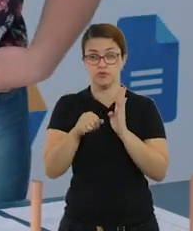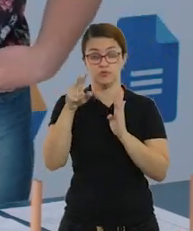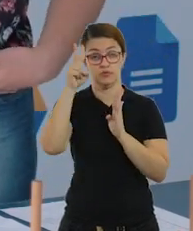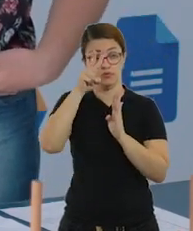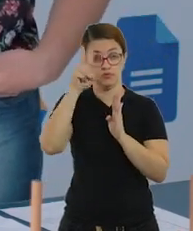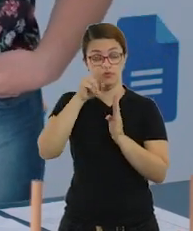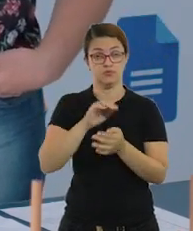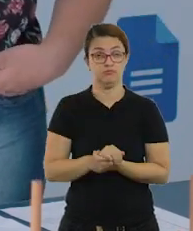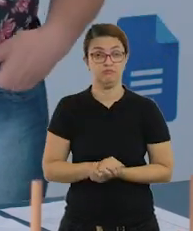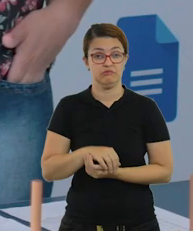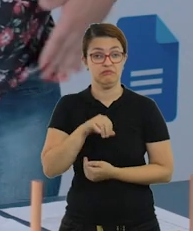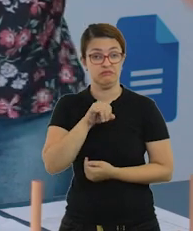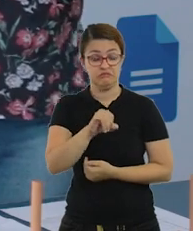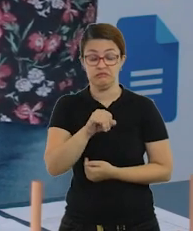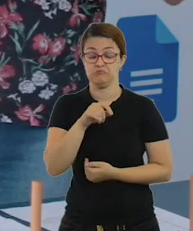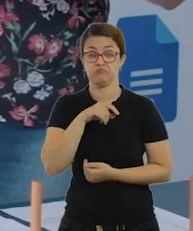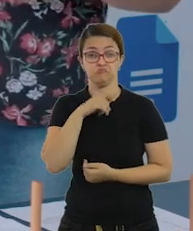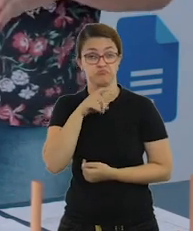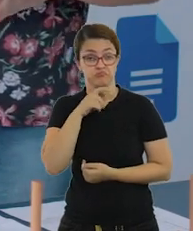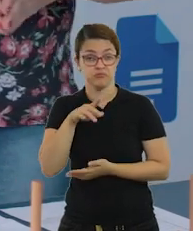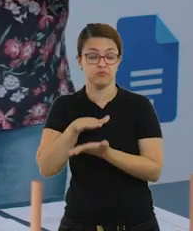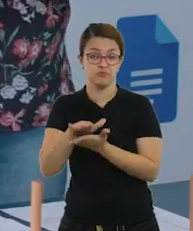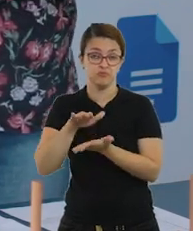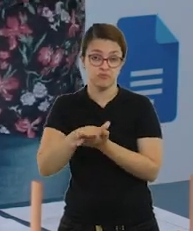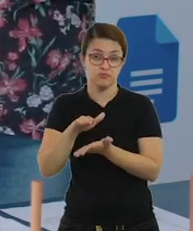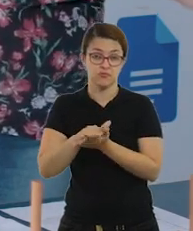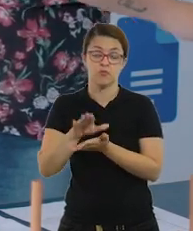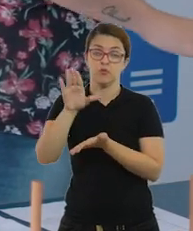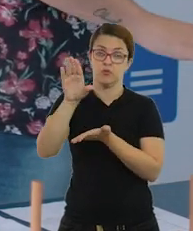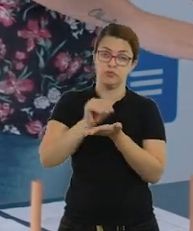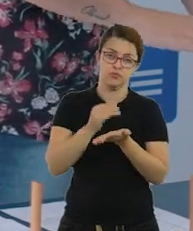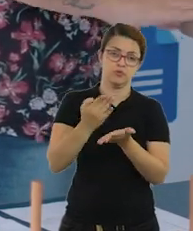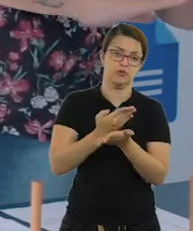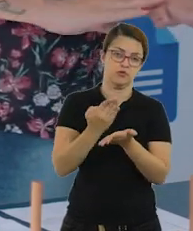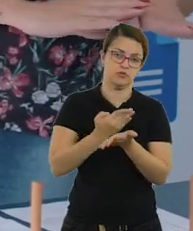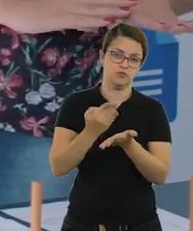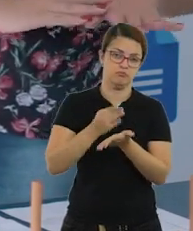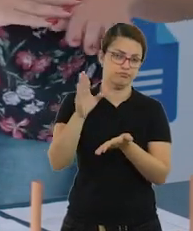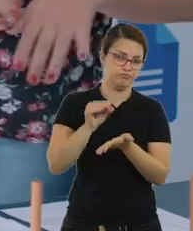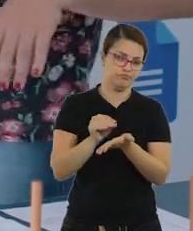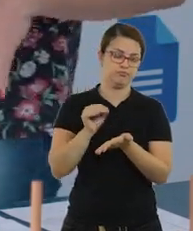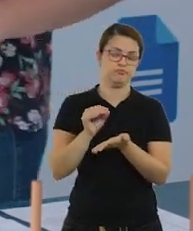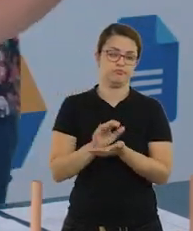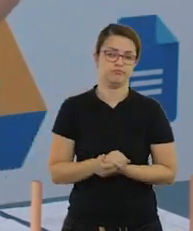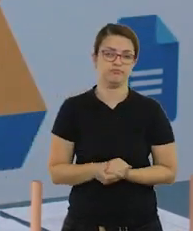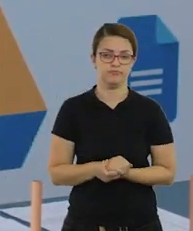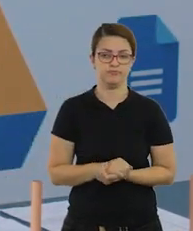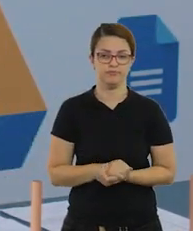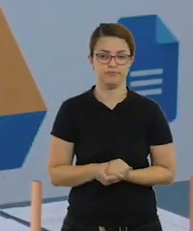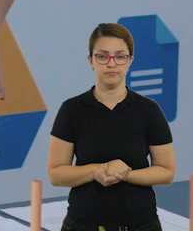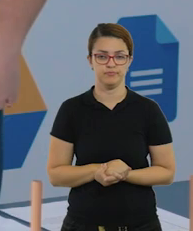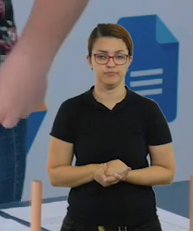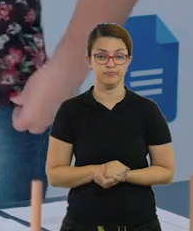todas as questões. Lembrando que se não tiver como imprimir, escreva no caderno, tá bom?